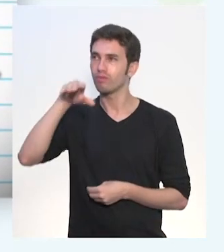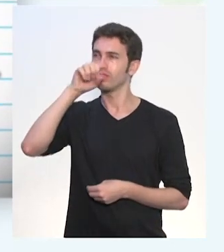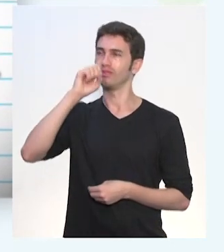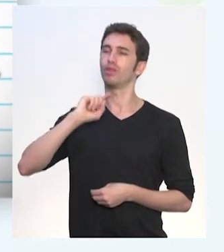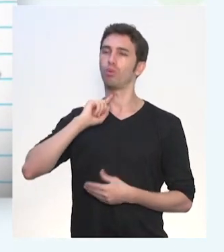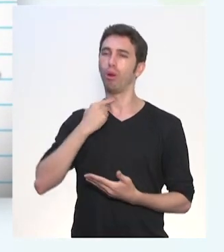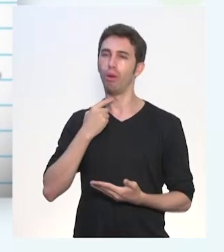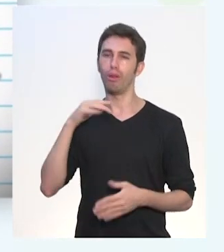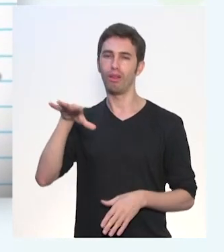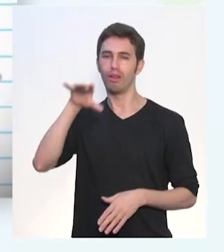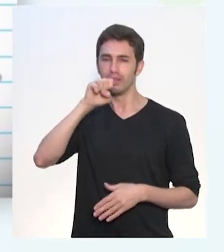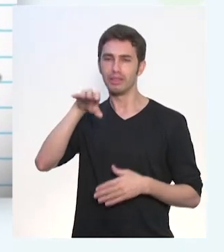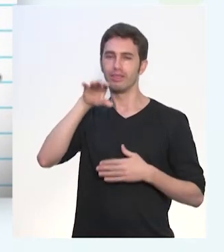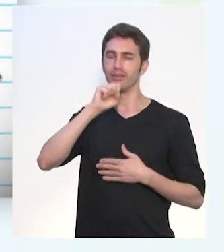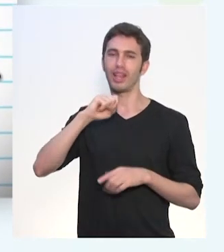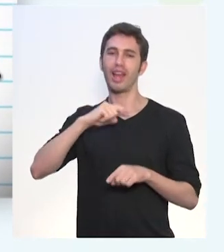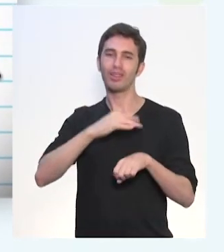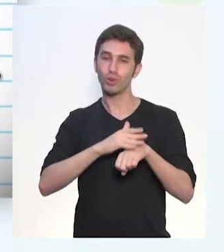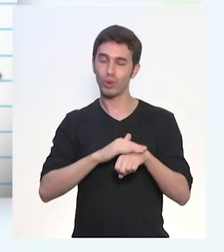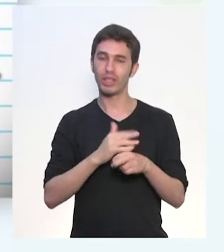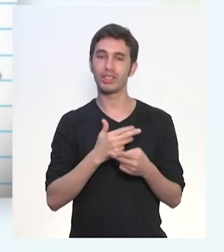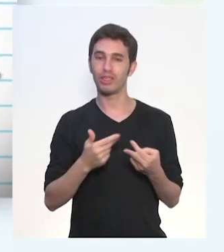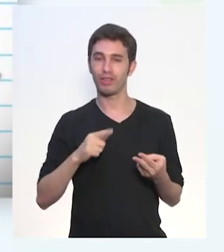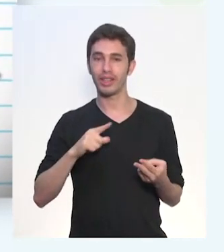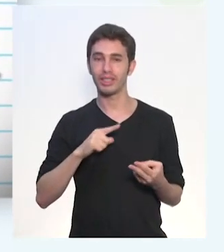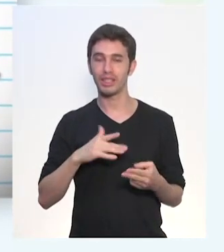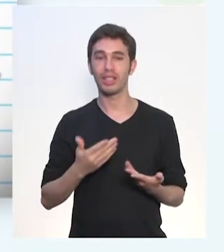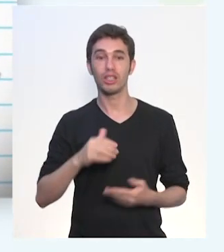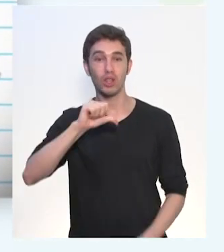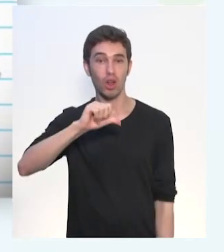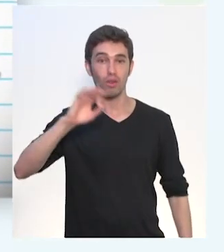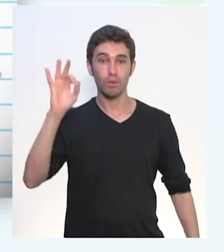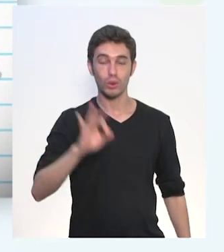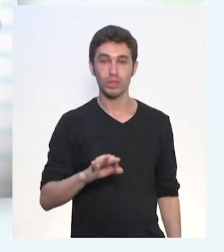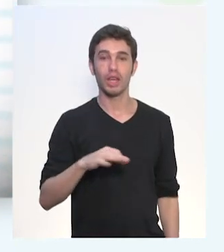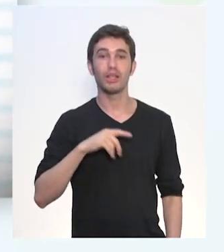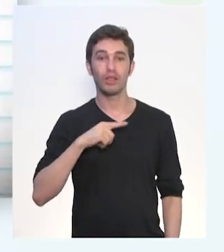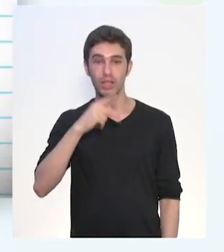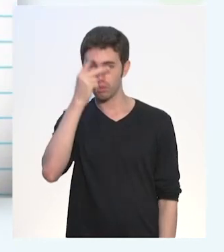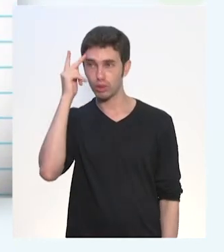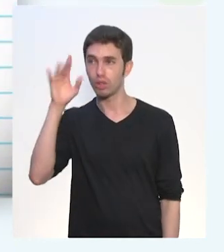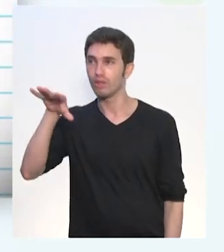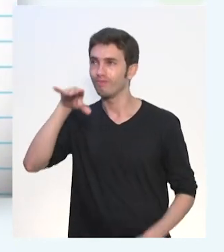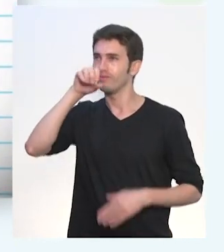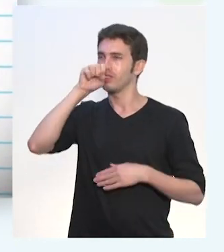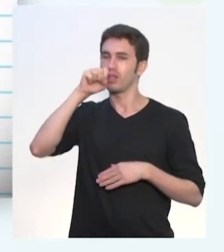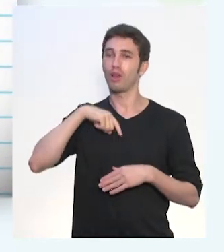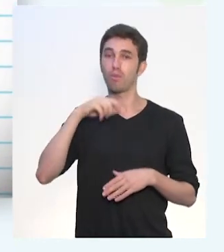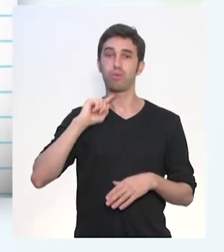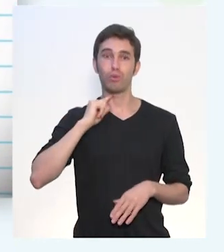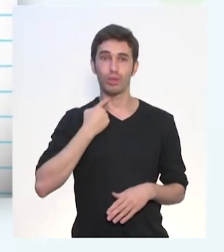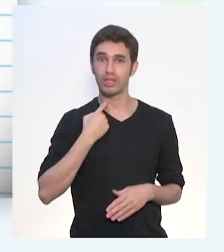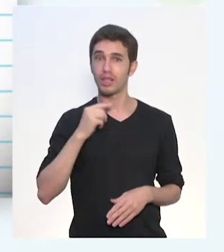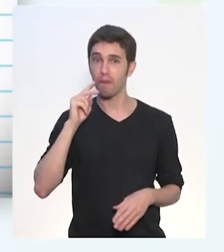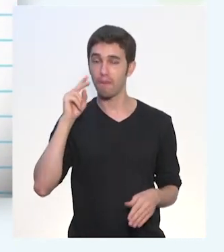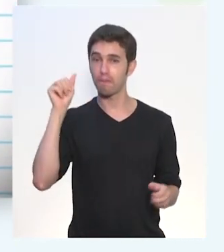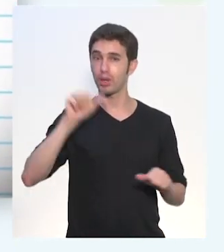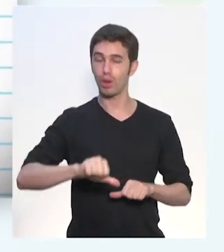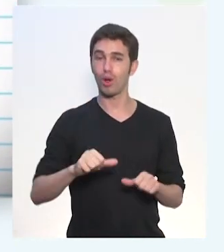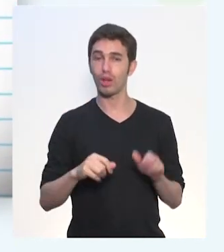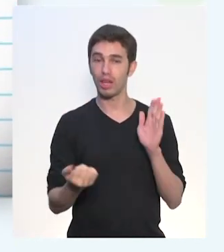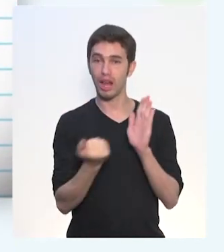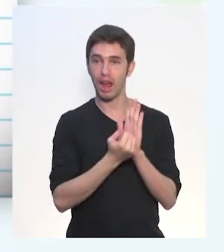cidades respiravam ar acima do nível de poluição aceitável pela Organização Mundial da Saúde. Grande parte da poluição vem dos meios de transporte,